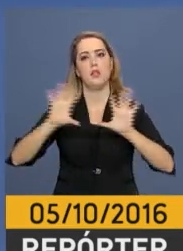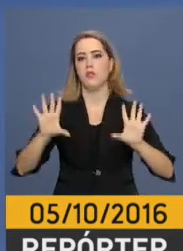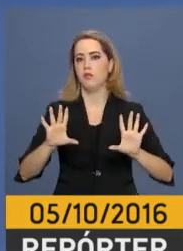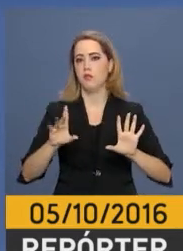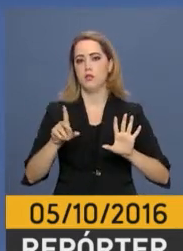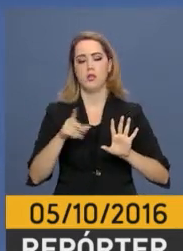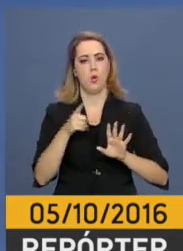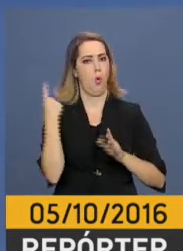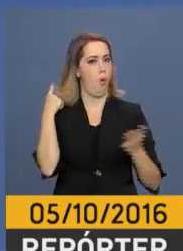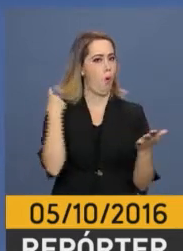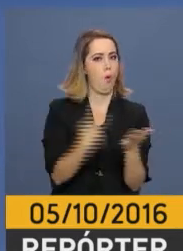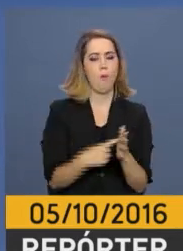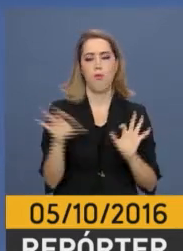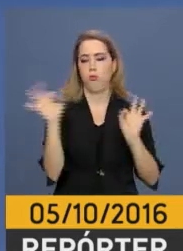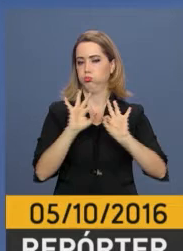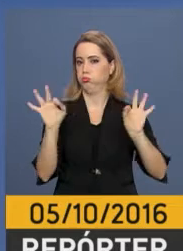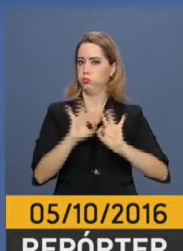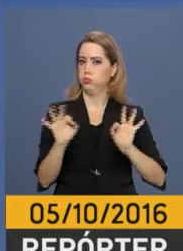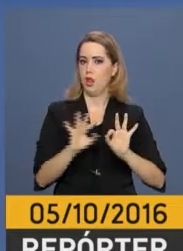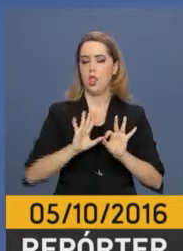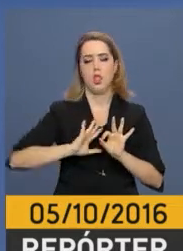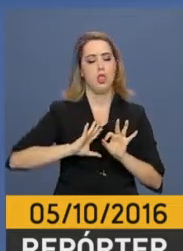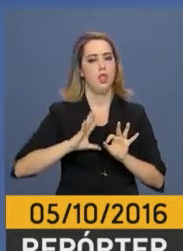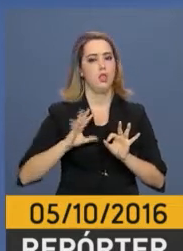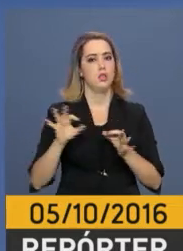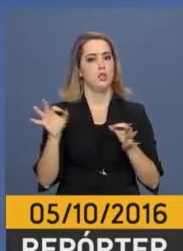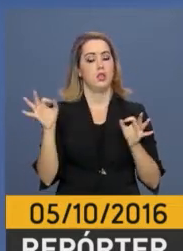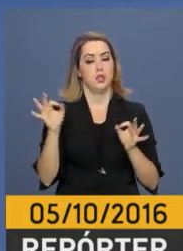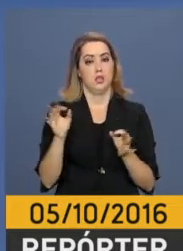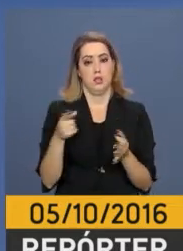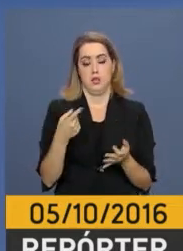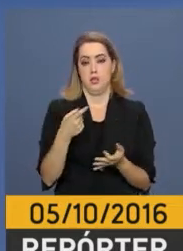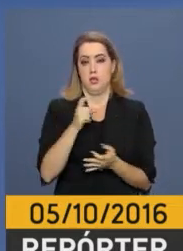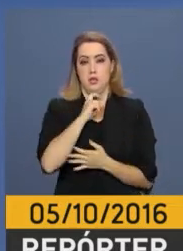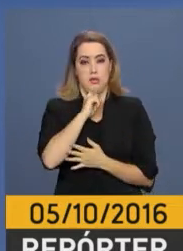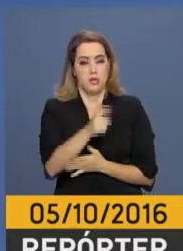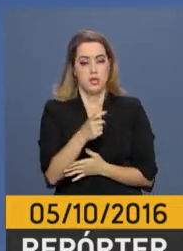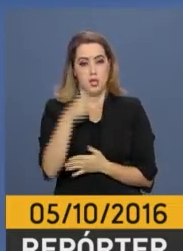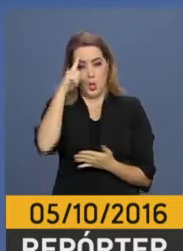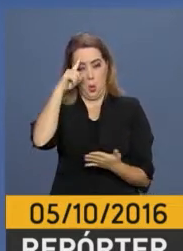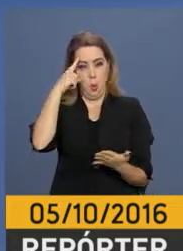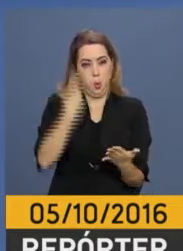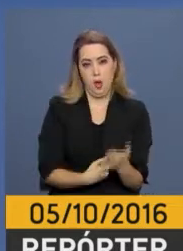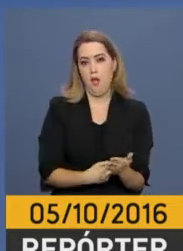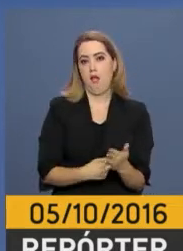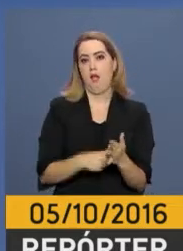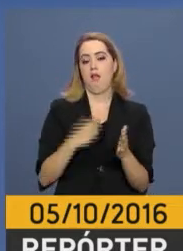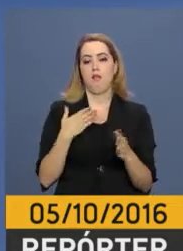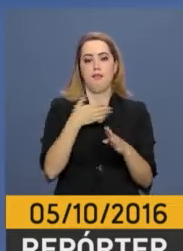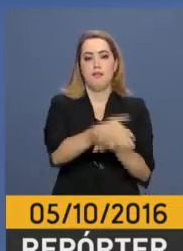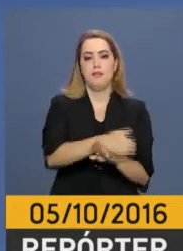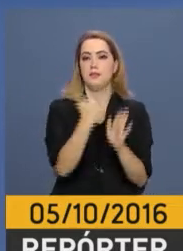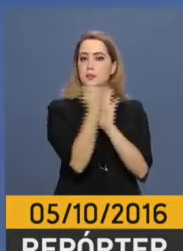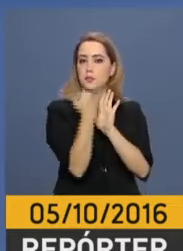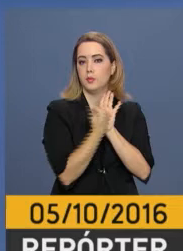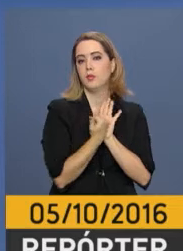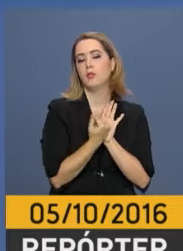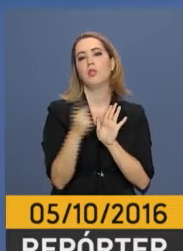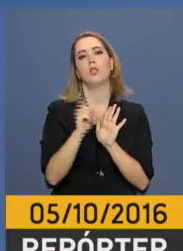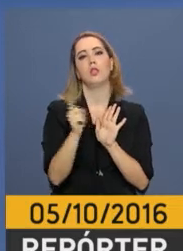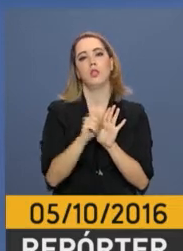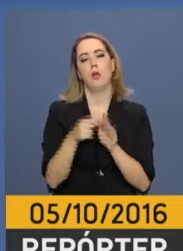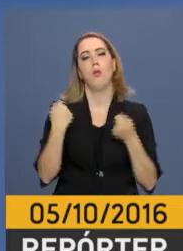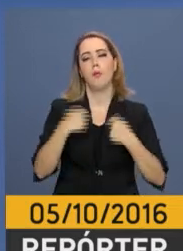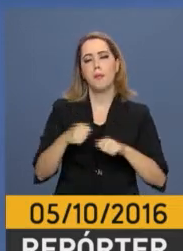participar do programa nenhum estado nem o município vai ser obrigado a participar o eles estão sensibilizadas para a